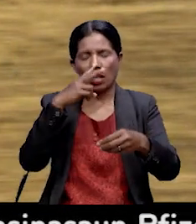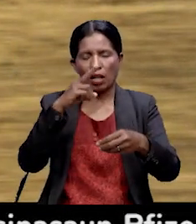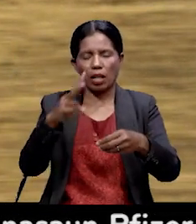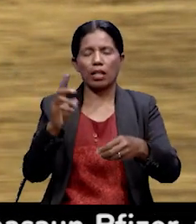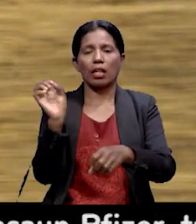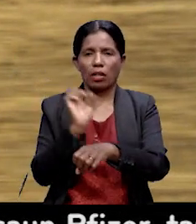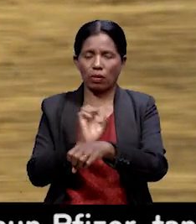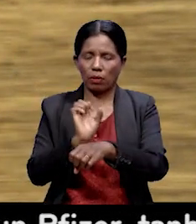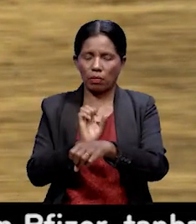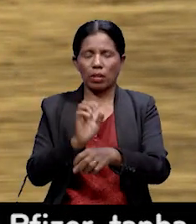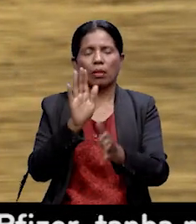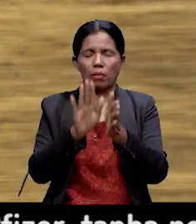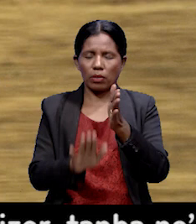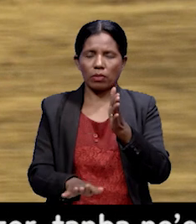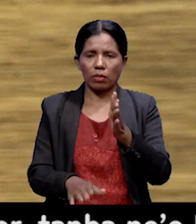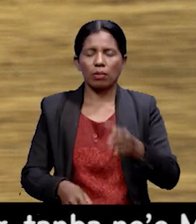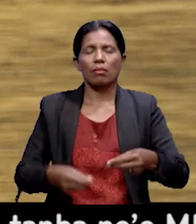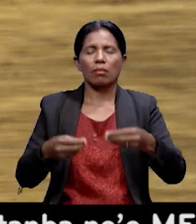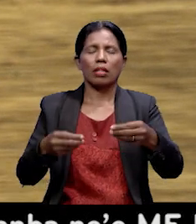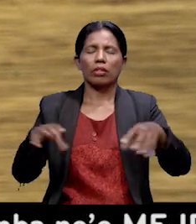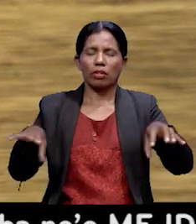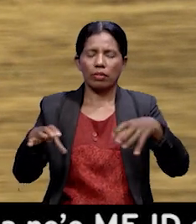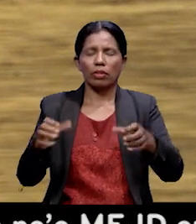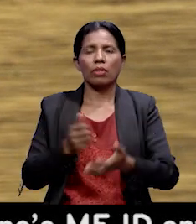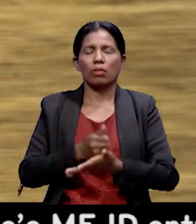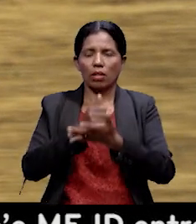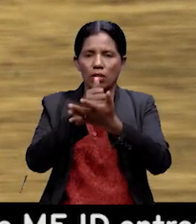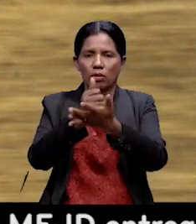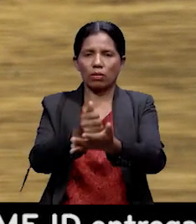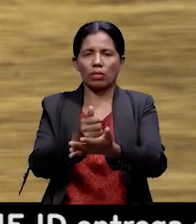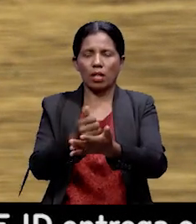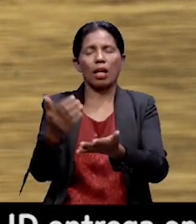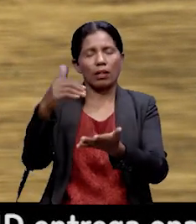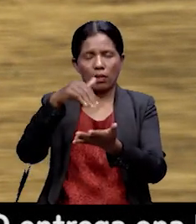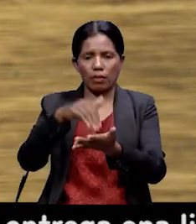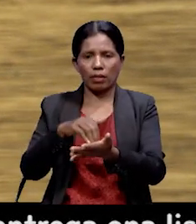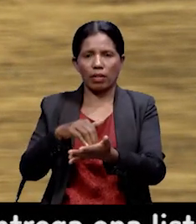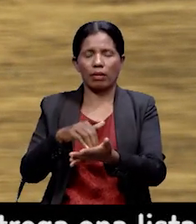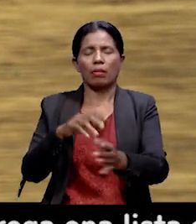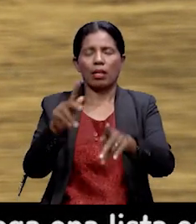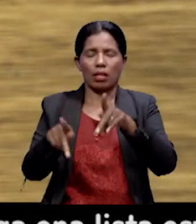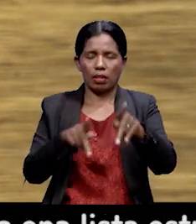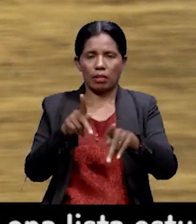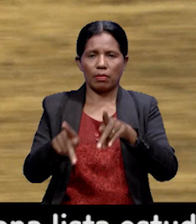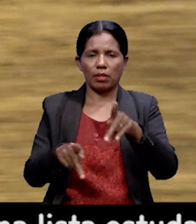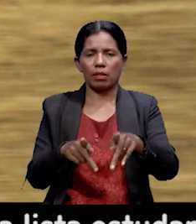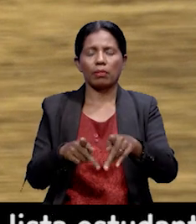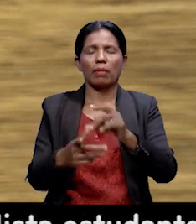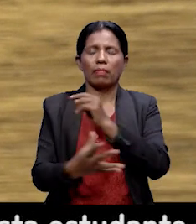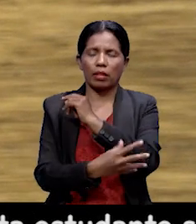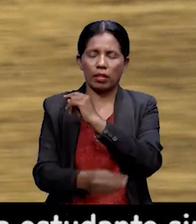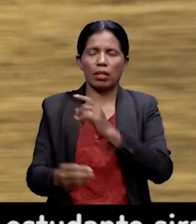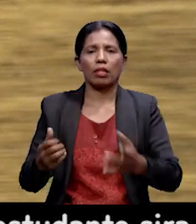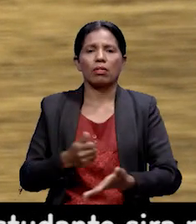economia e sobre o bem-estar social na generalidade dos Estados, assumindo especial